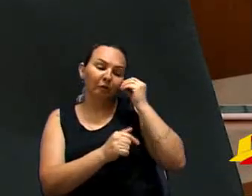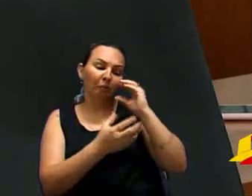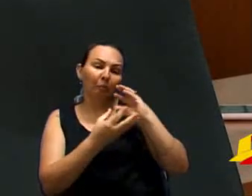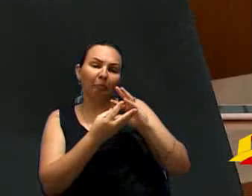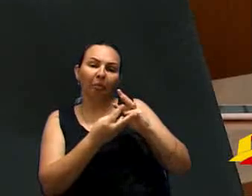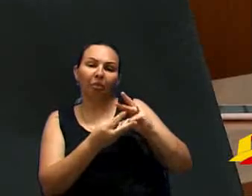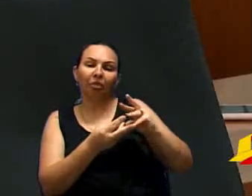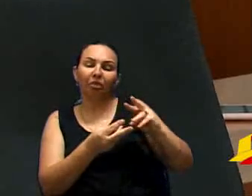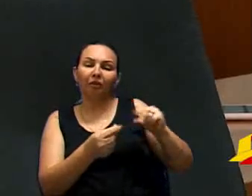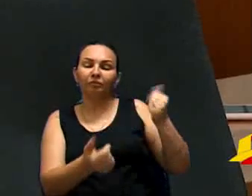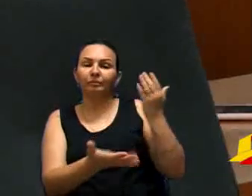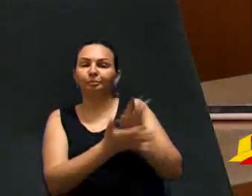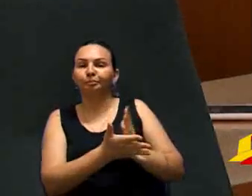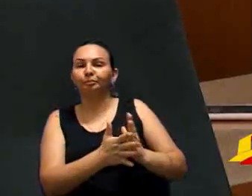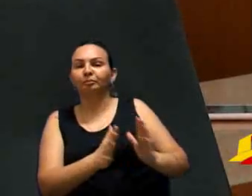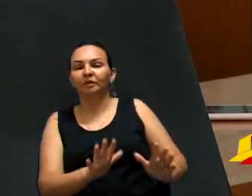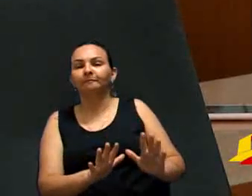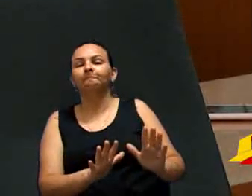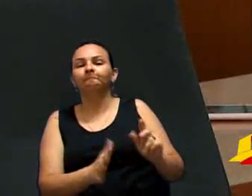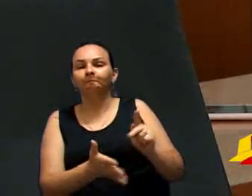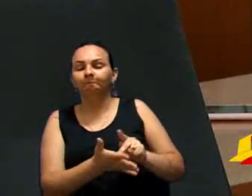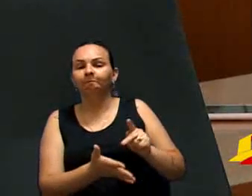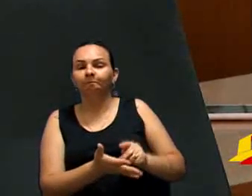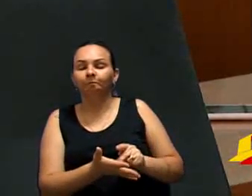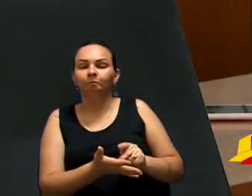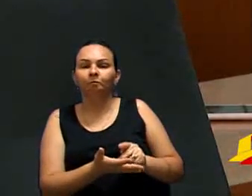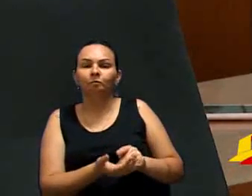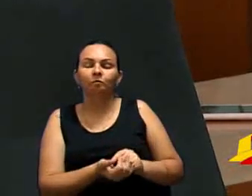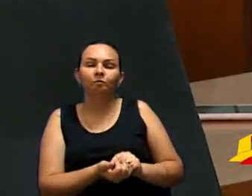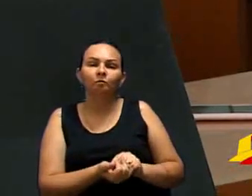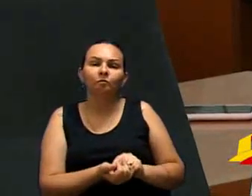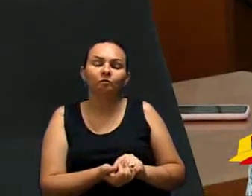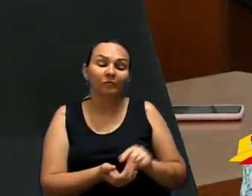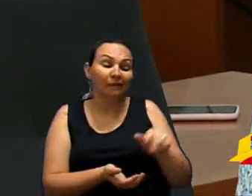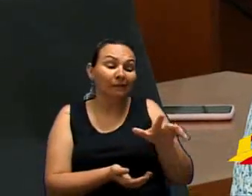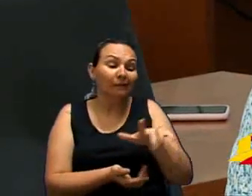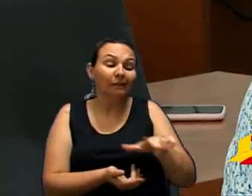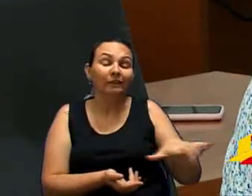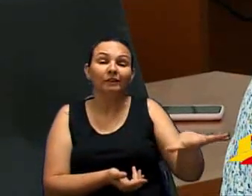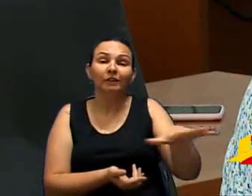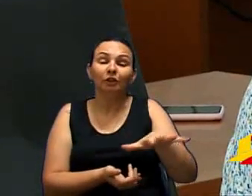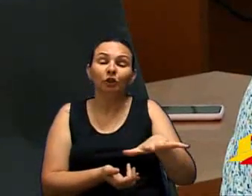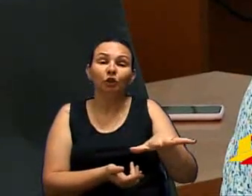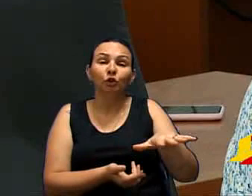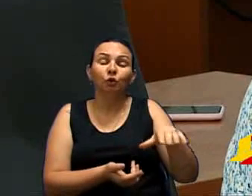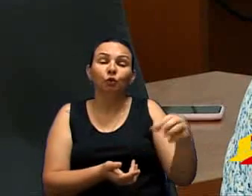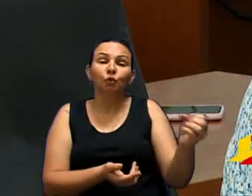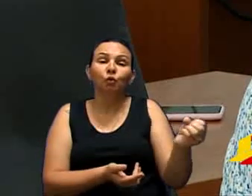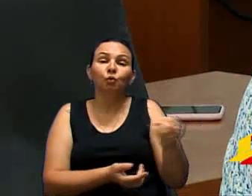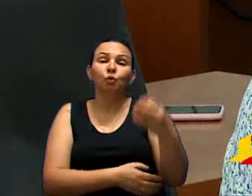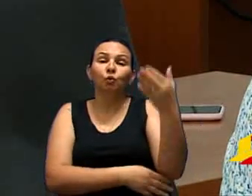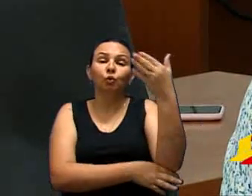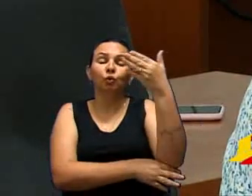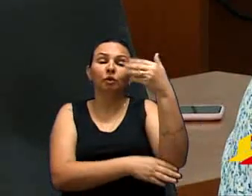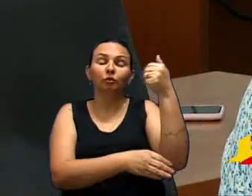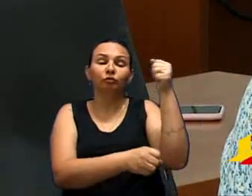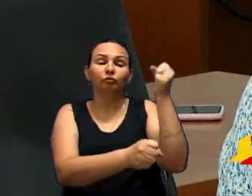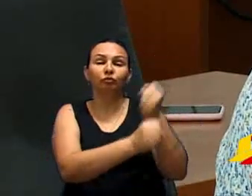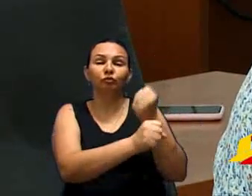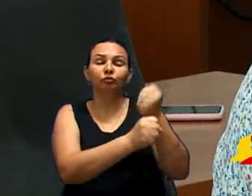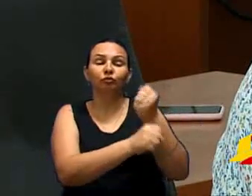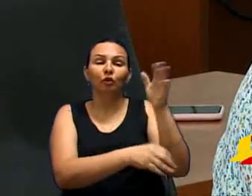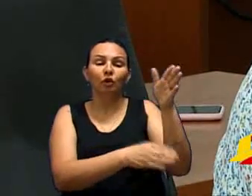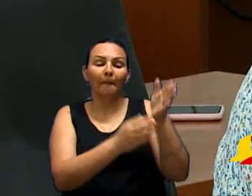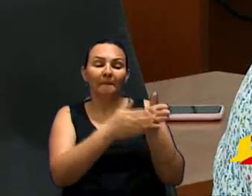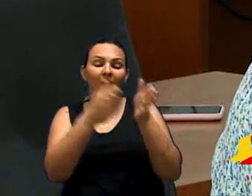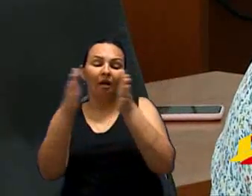por partir o cibalia os construiu ali a o novo hotel né o novo hotel foi